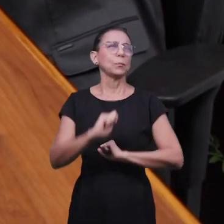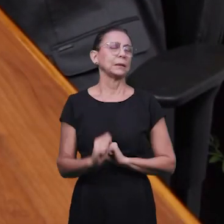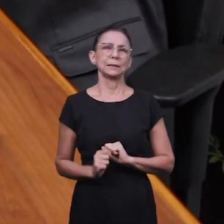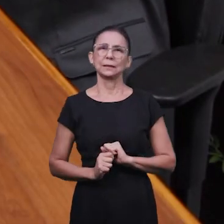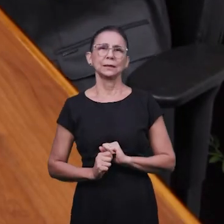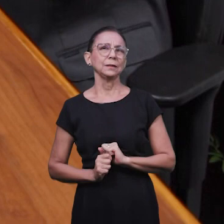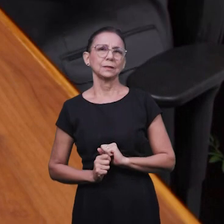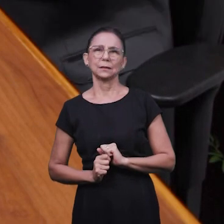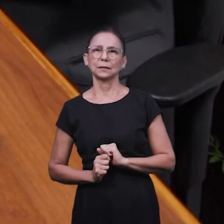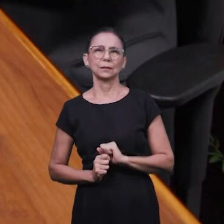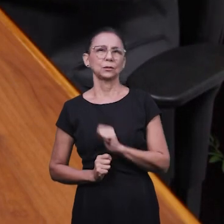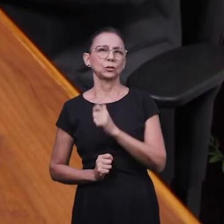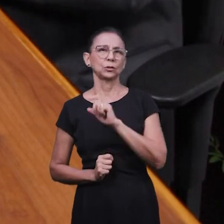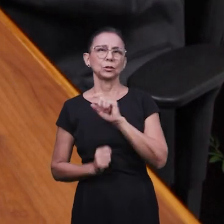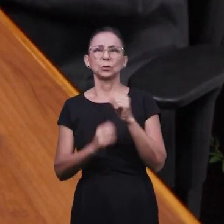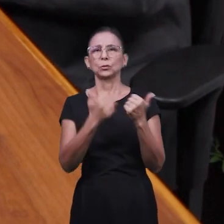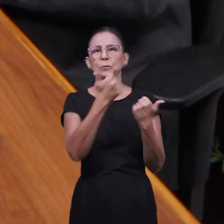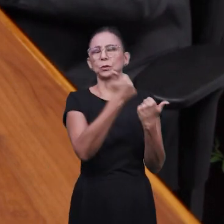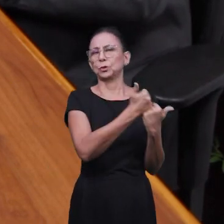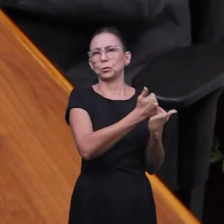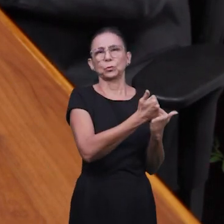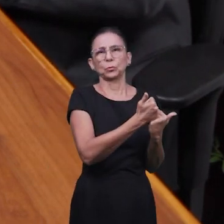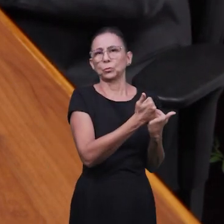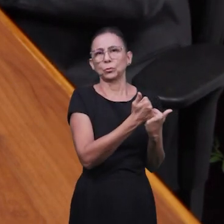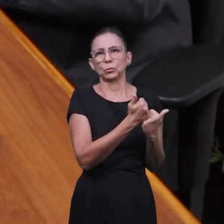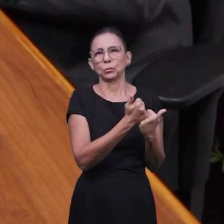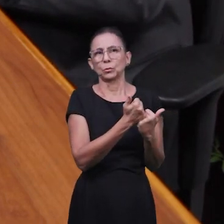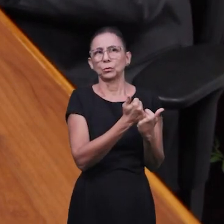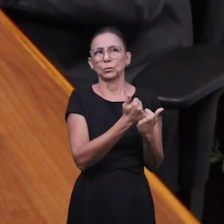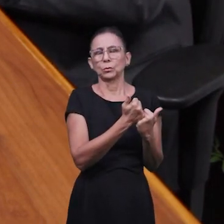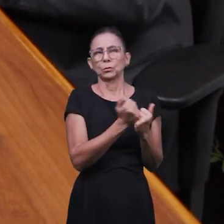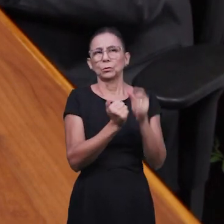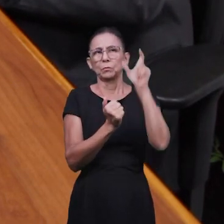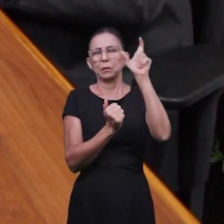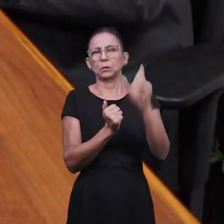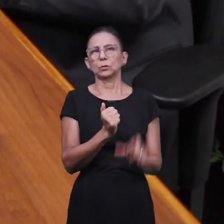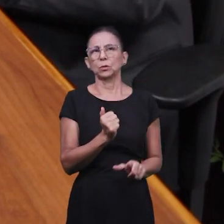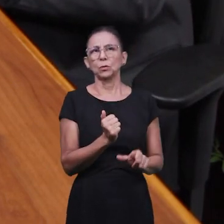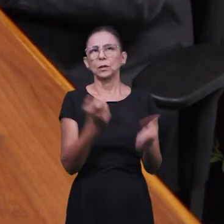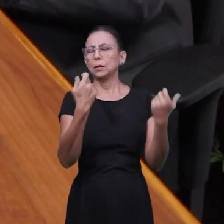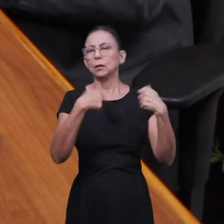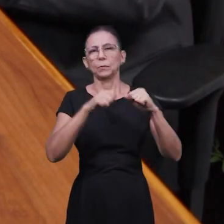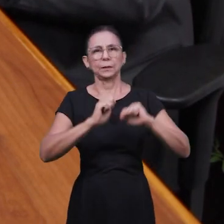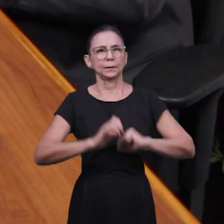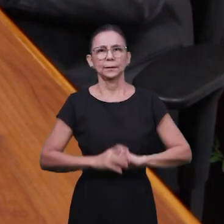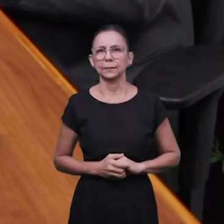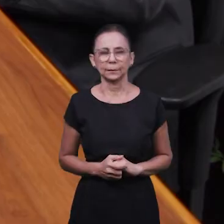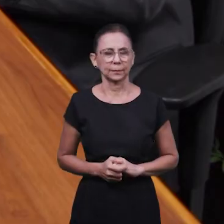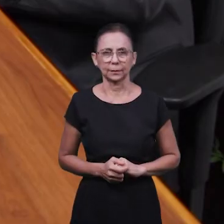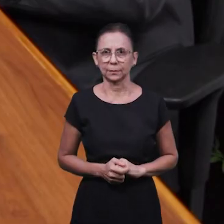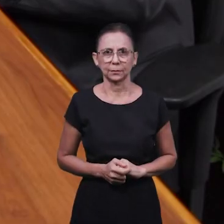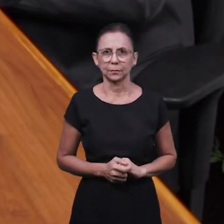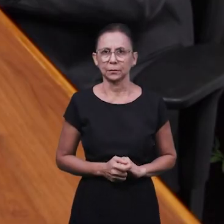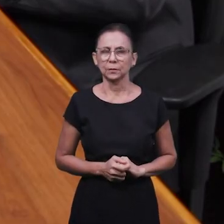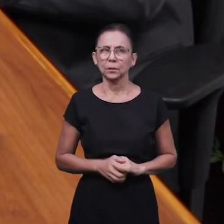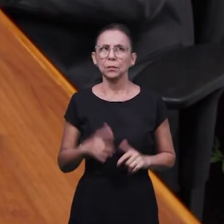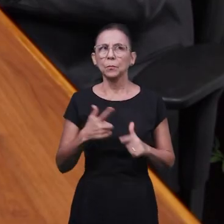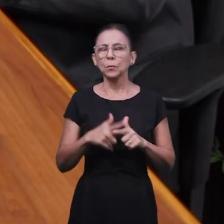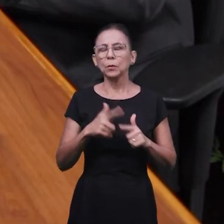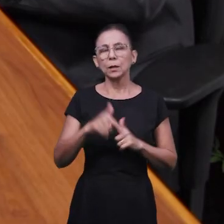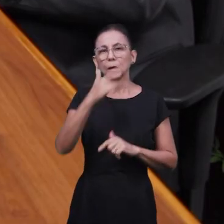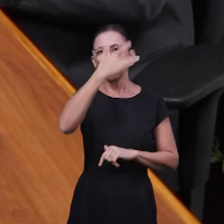95 teses que ele vai colocar ali na Catedral de Wittenberg, ele vai colocar o sacerdócio universal do crente. Ou